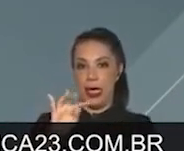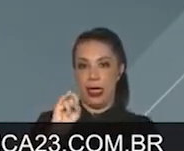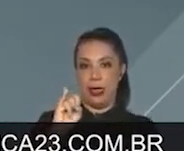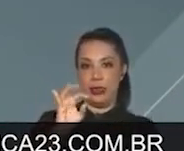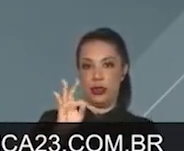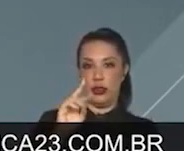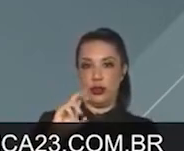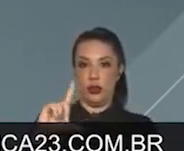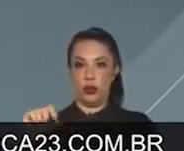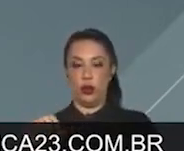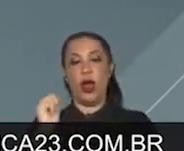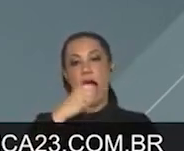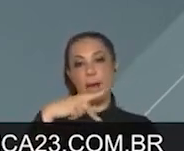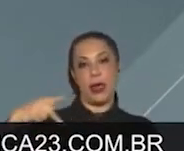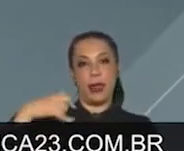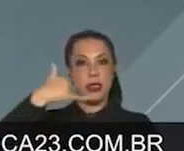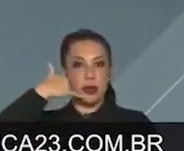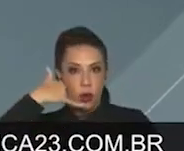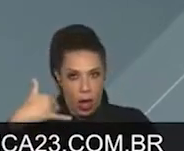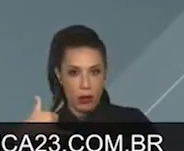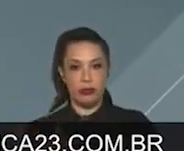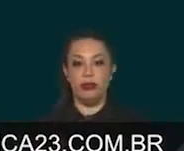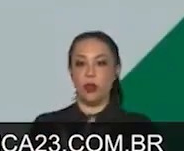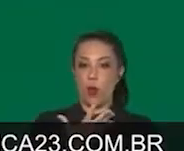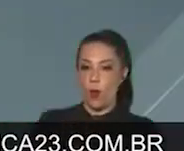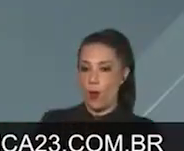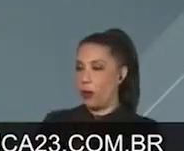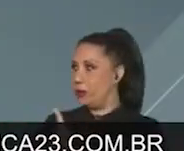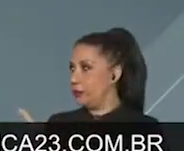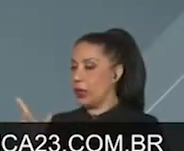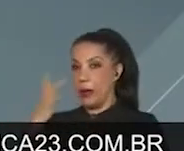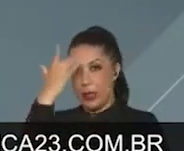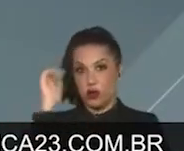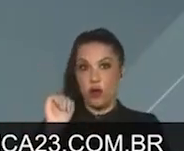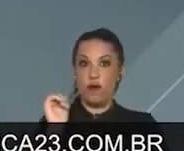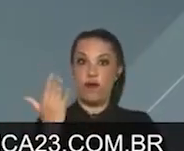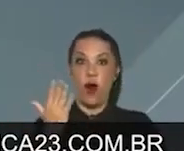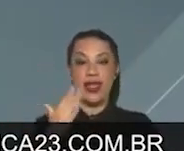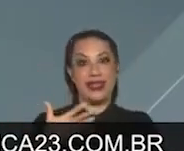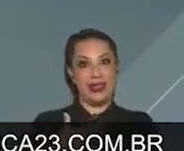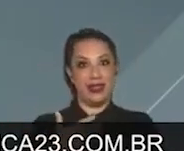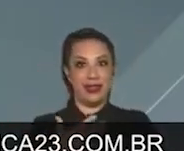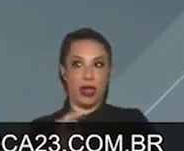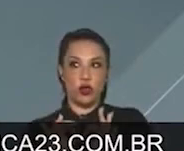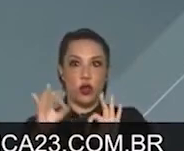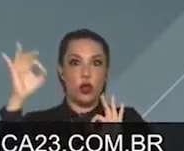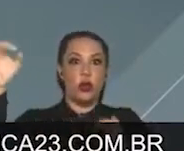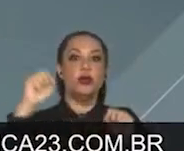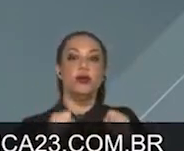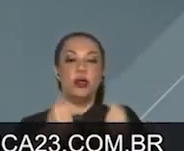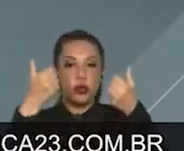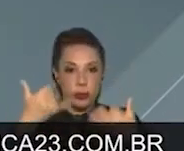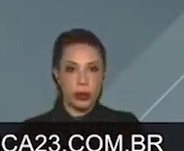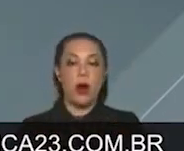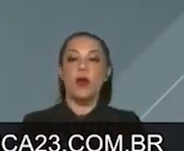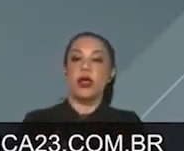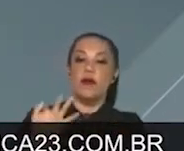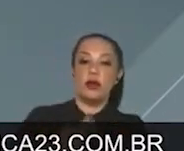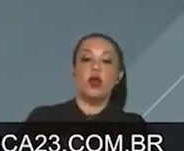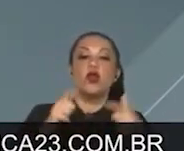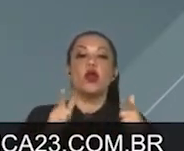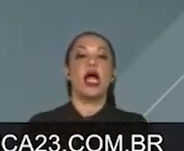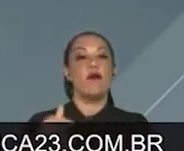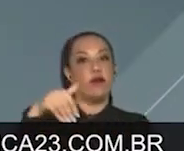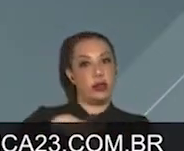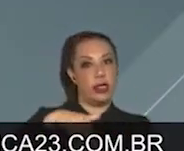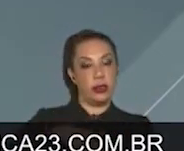de graça nas lojas de aplicativos para celulares. Quem está fora do domicílio eleitoral pode justificar nos locais de votação